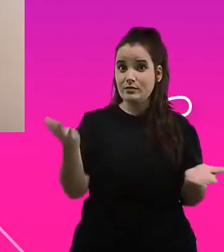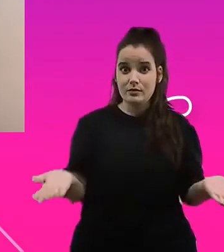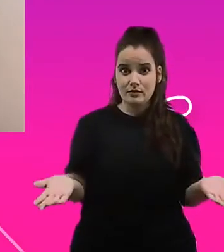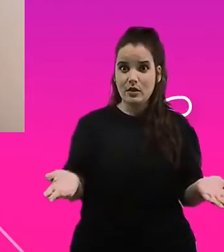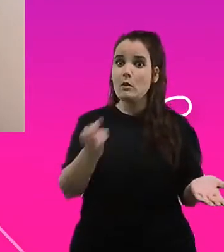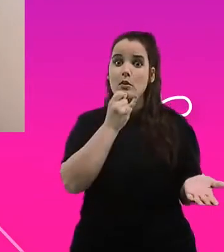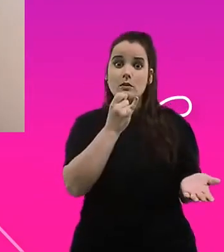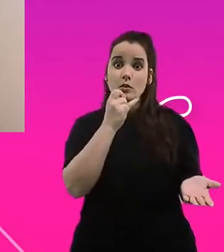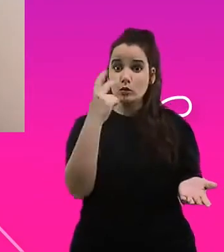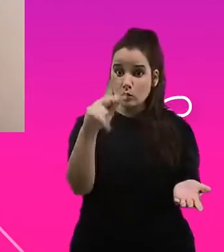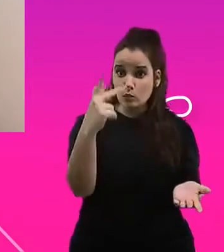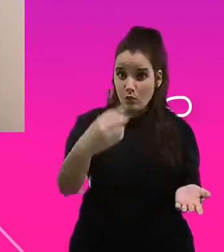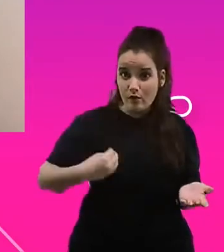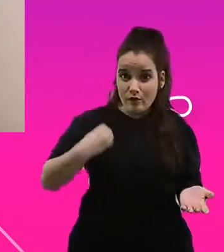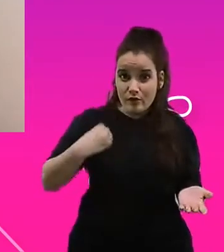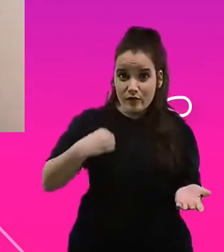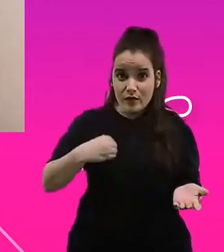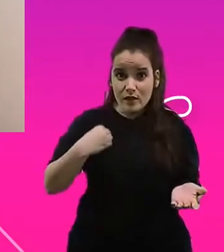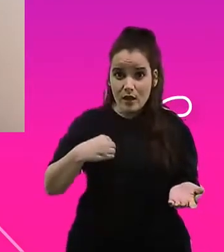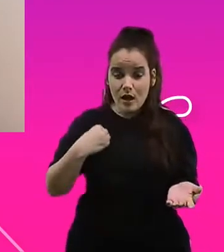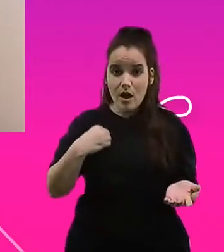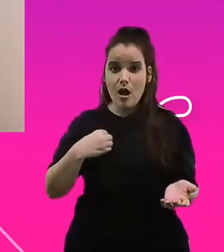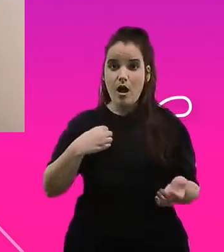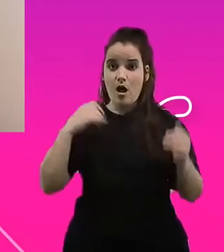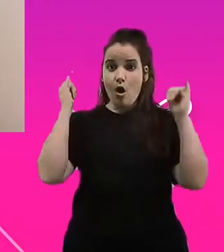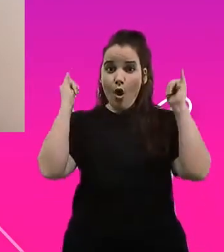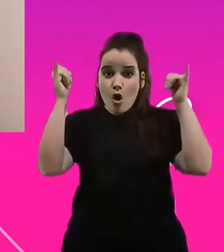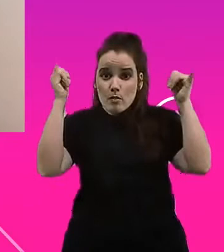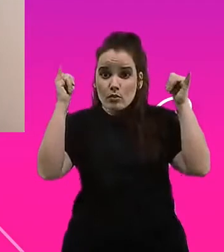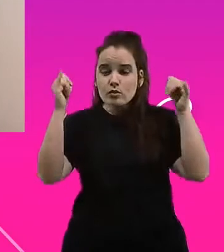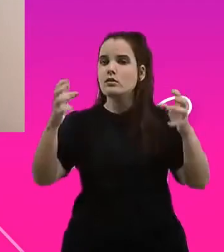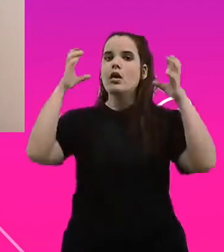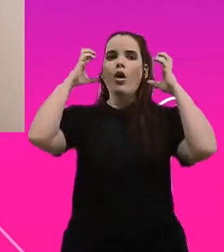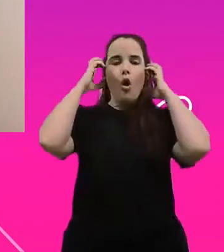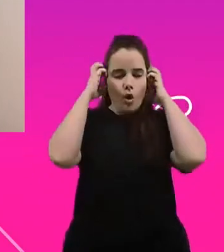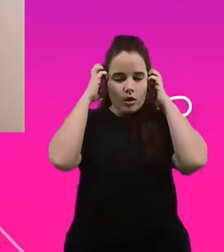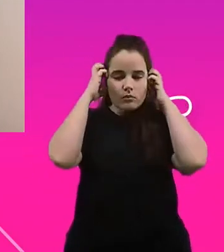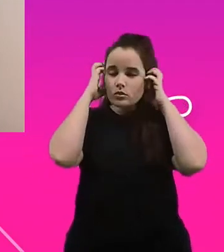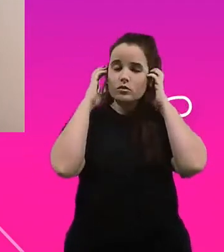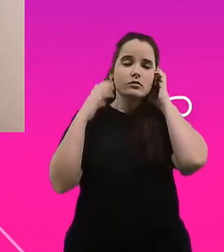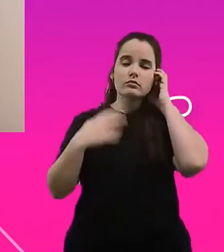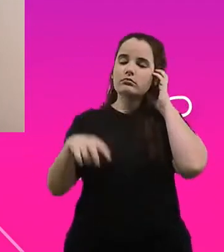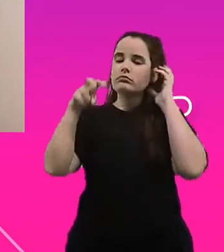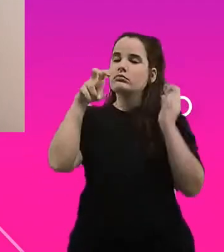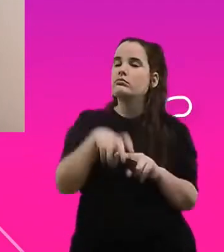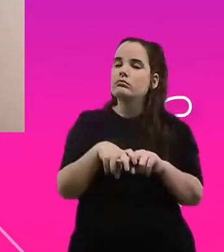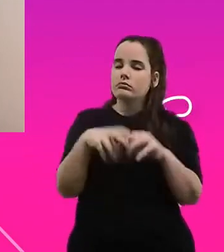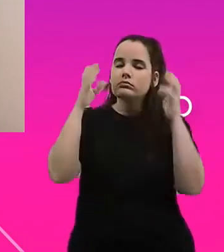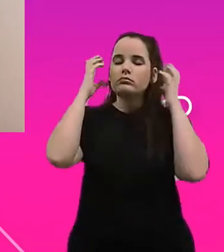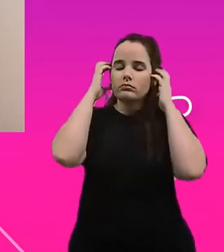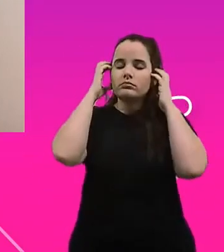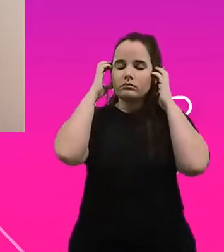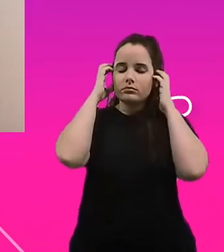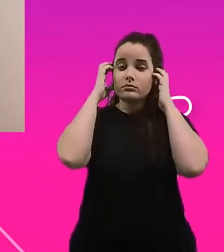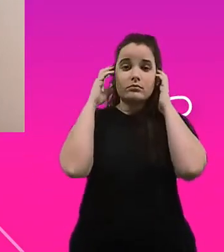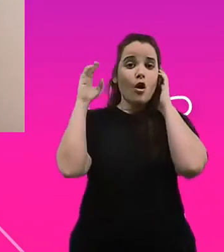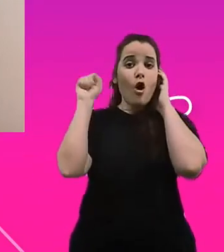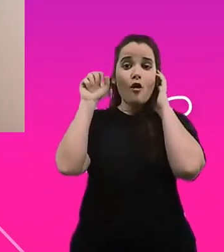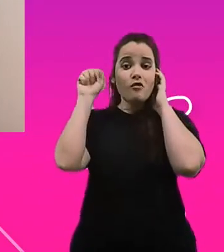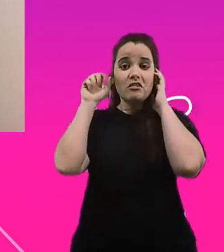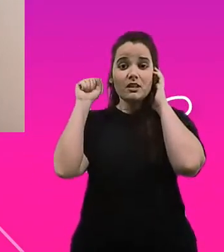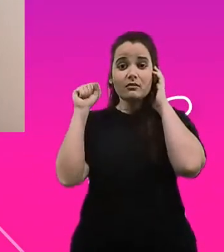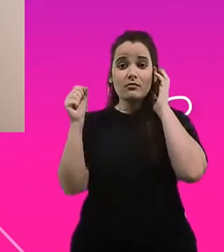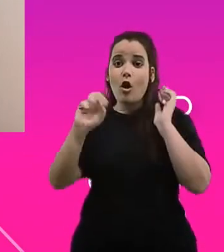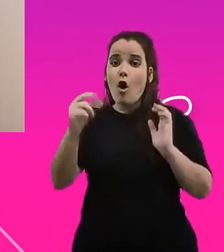ônibus, só põe e ouve. Você está em casa, faz um chazinho, pega um biscoito de polvilho e fica de boas. Sabe, vem